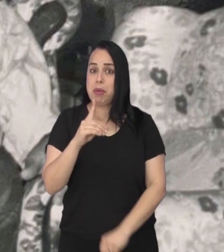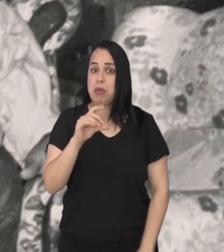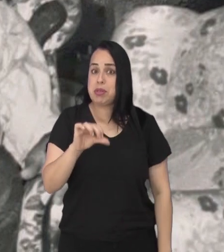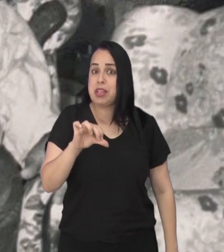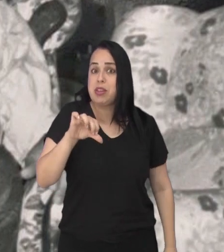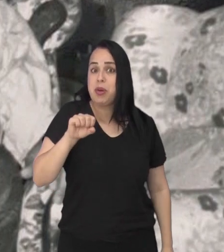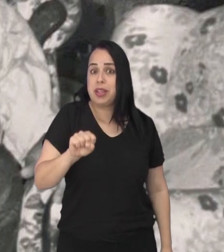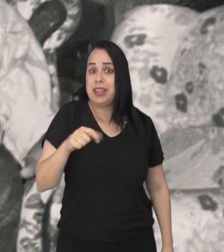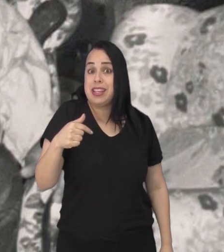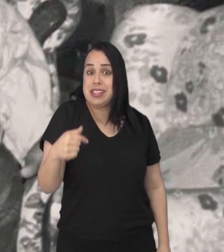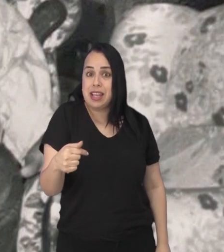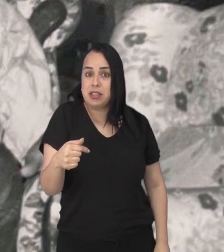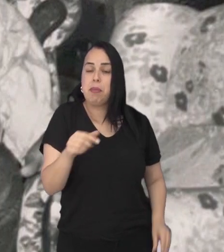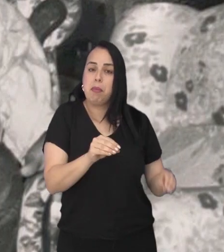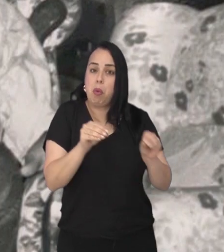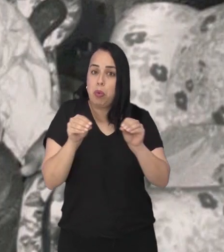em